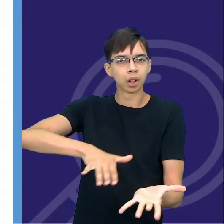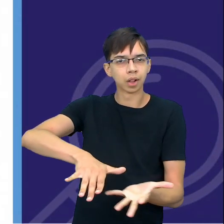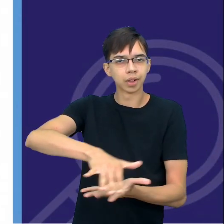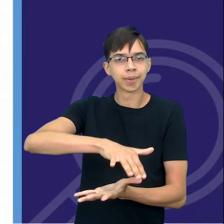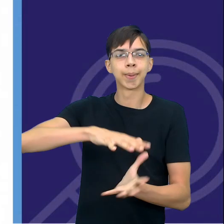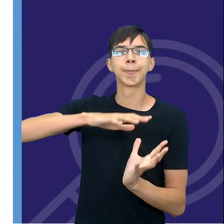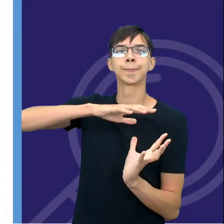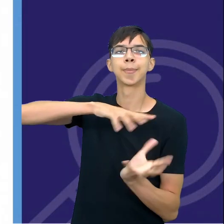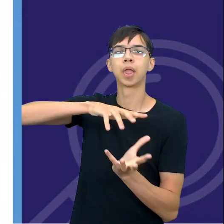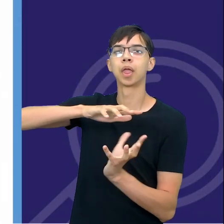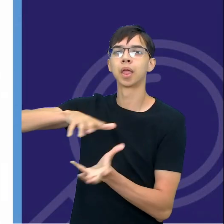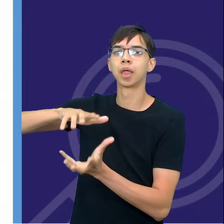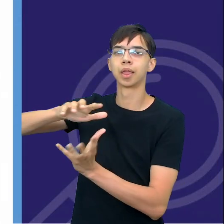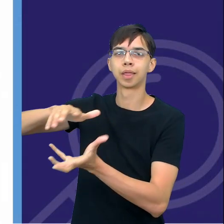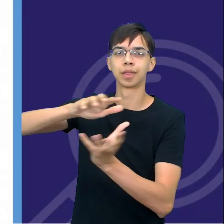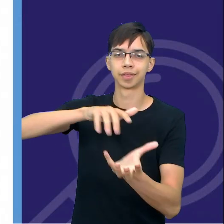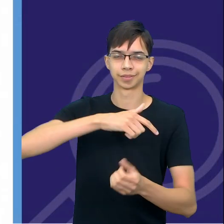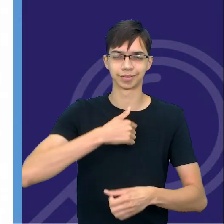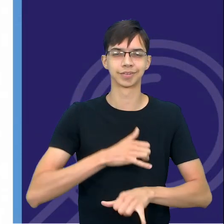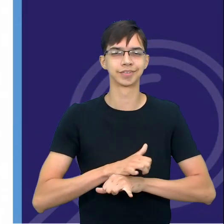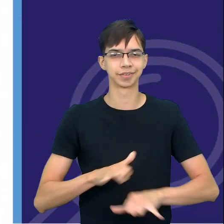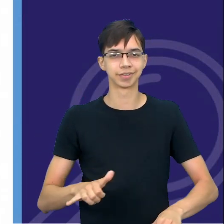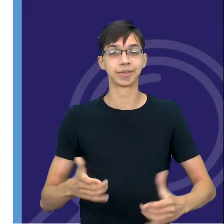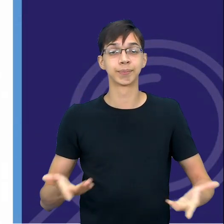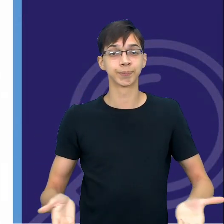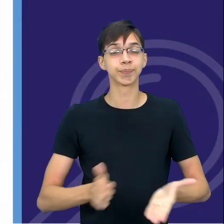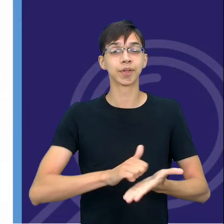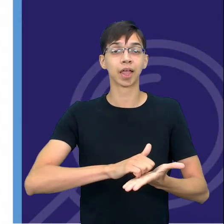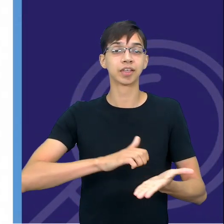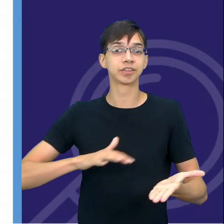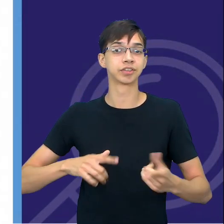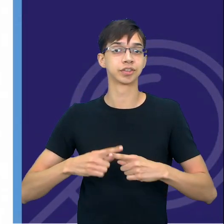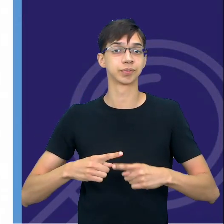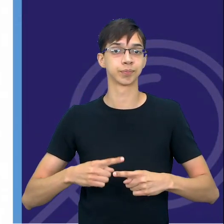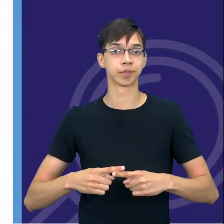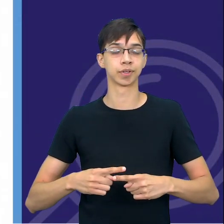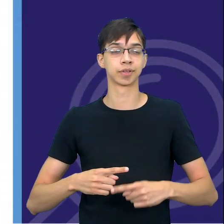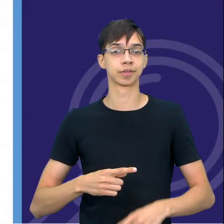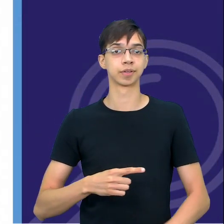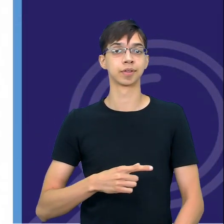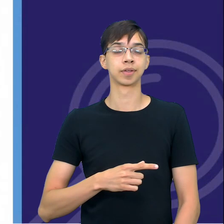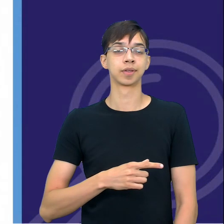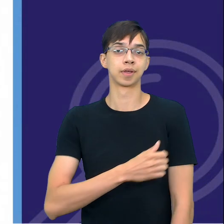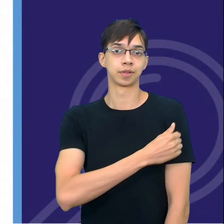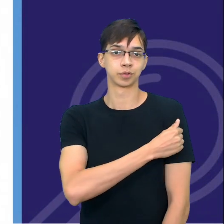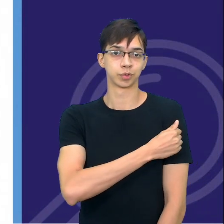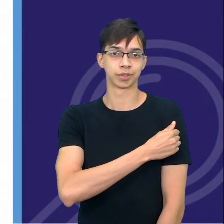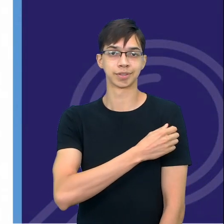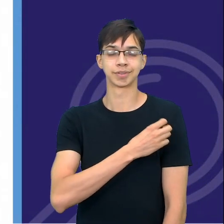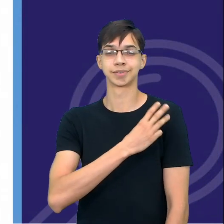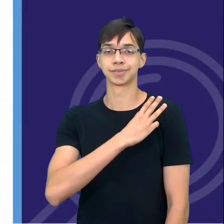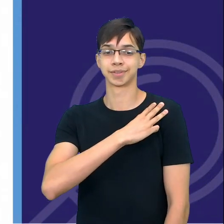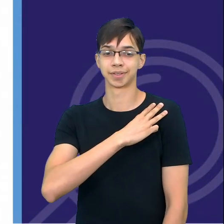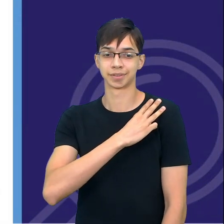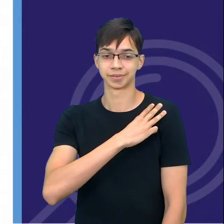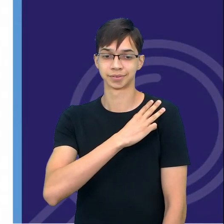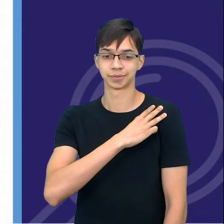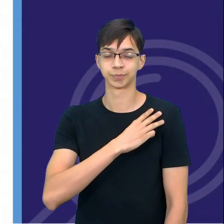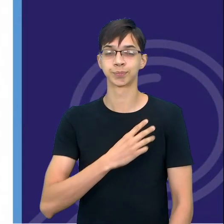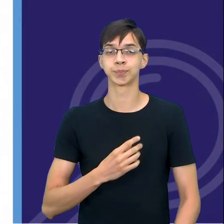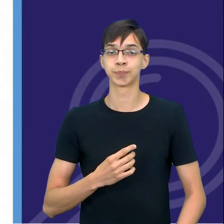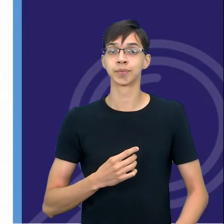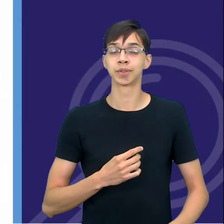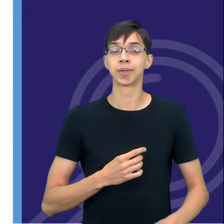é uma habilidade que seria uma retomada, que o nosso estudante da terceira série não tem como prioridade para ver esse bimestre, mas é